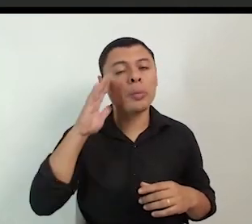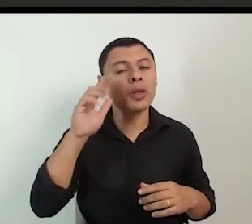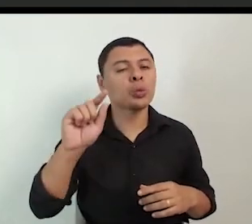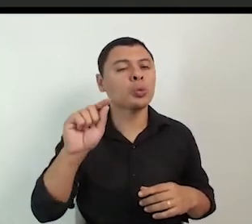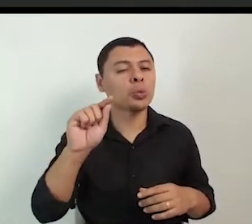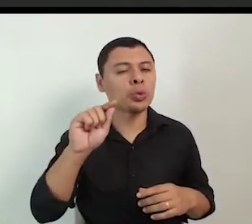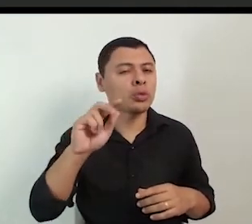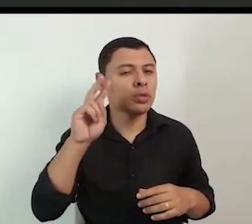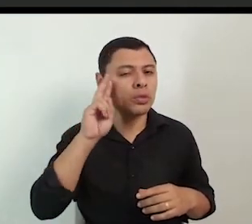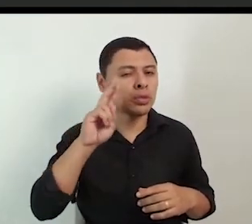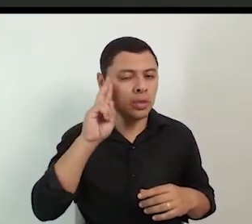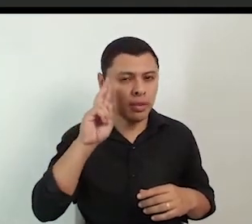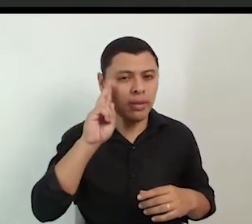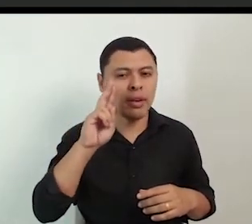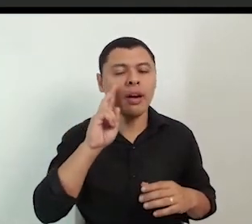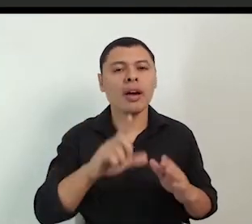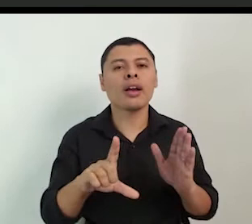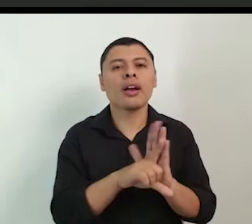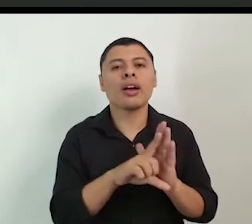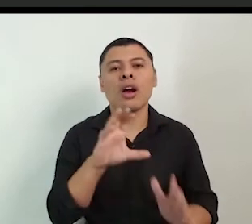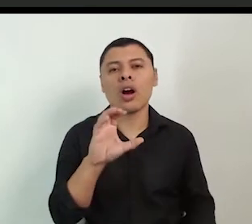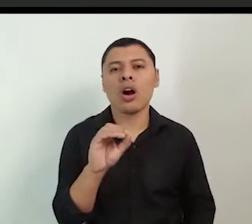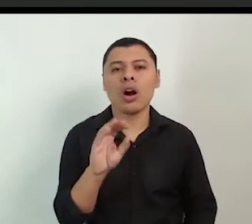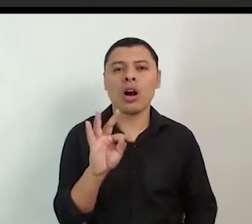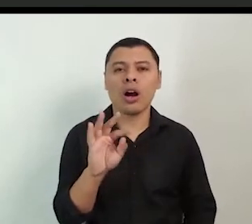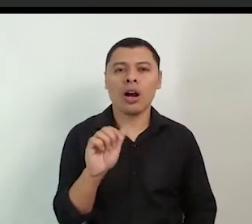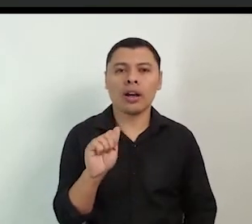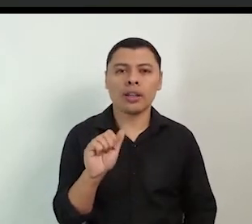da nossa lei de cotas, a chamada lei de cotas.